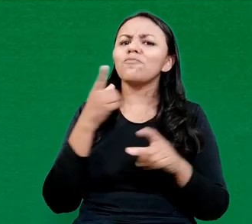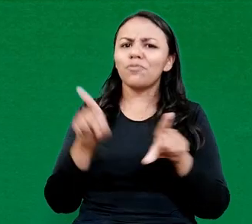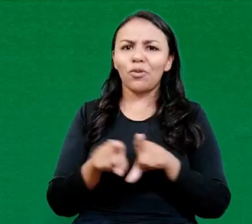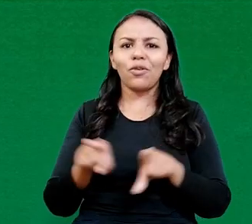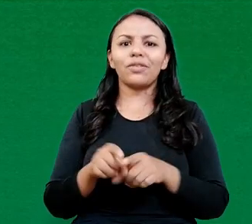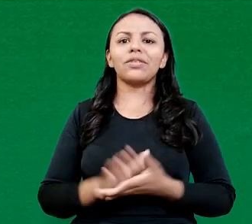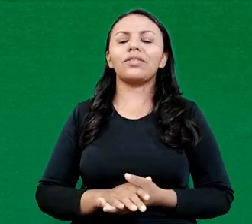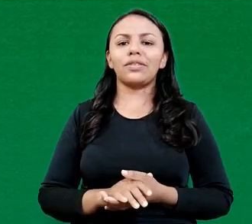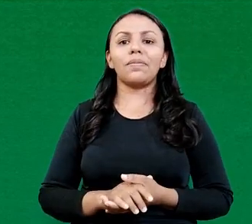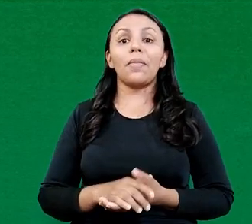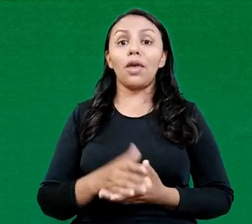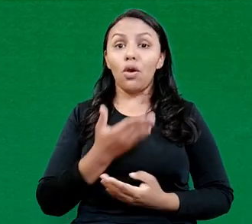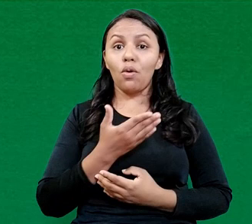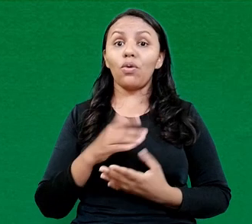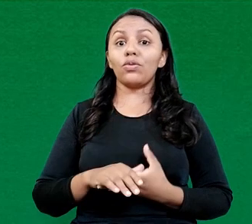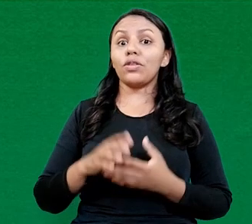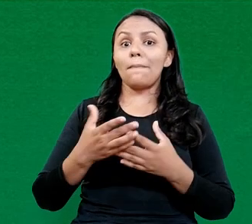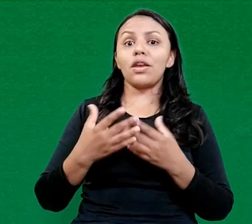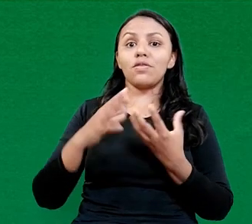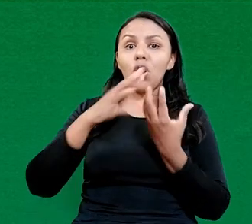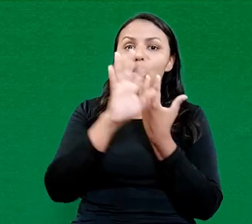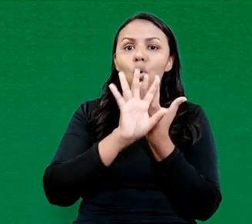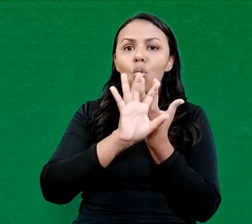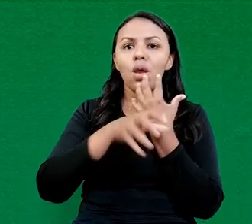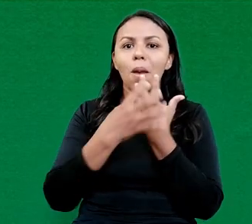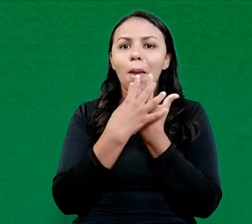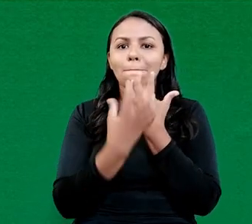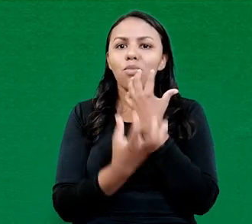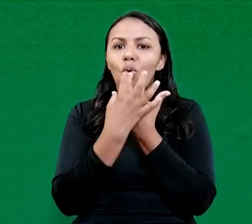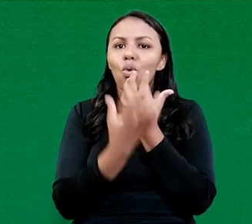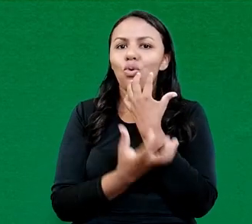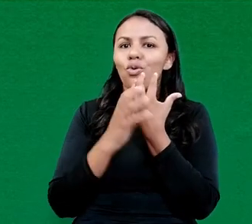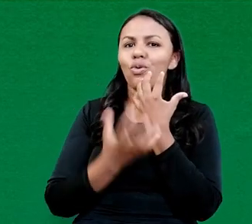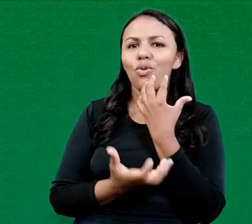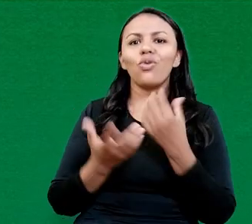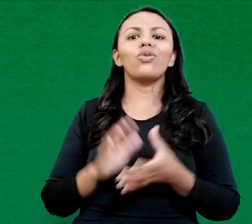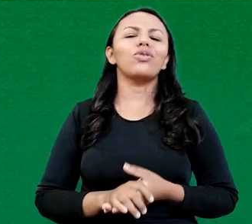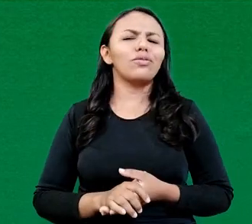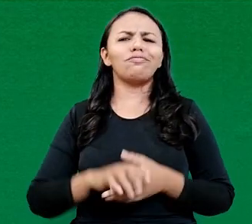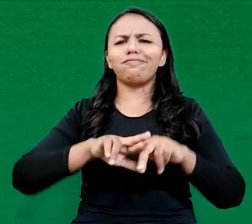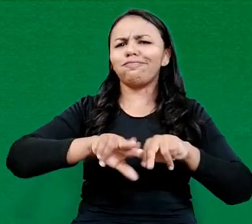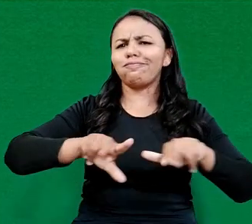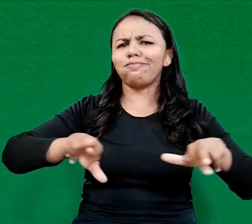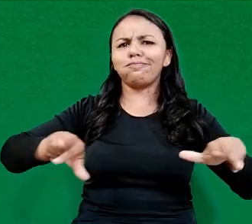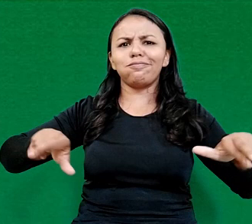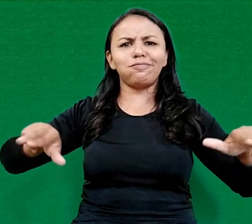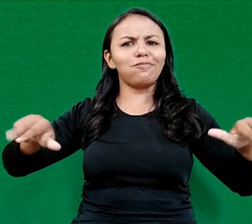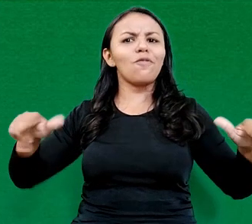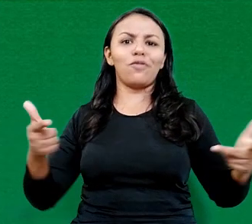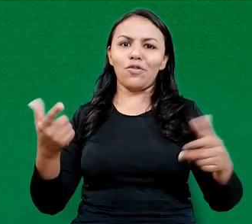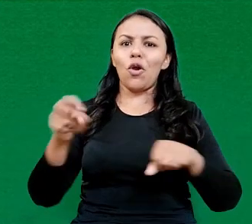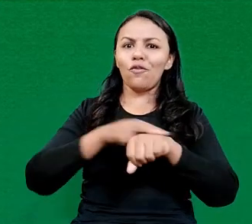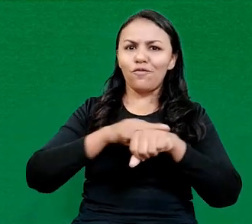os glicosinolatos, através do repolho, do brócolis, da acelga, da couve de Bruxelas, vários outros